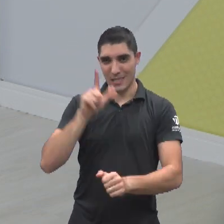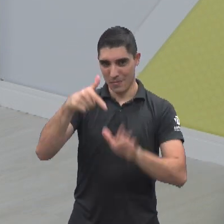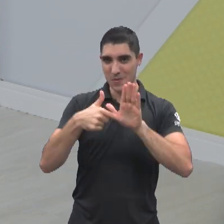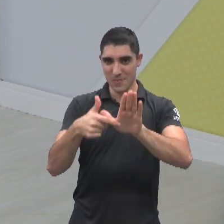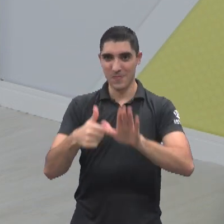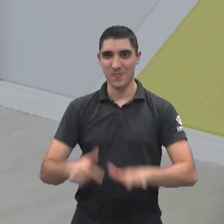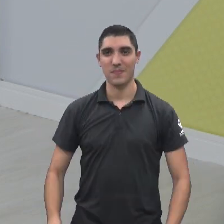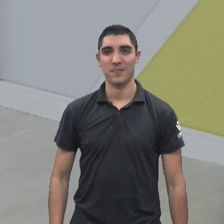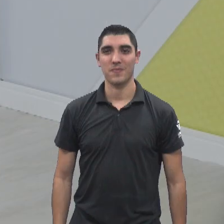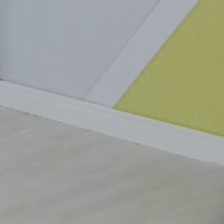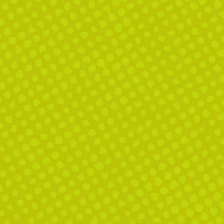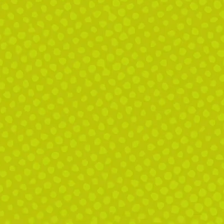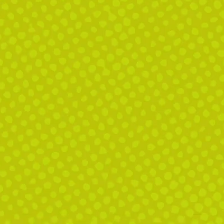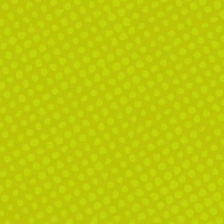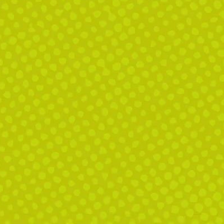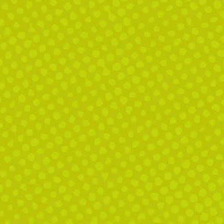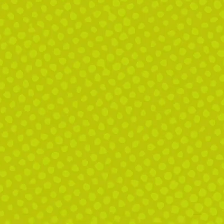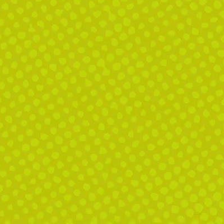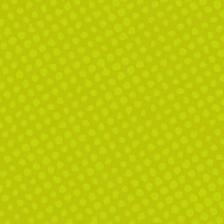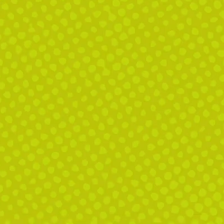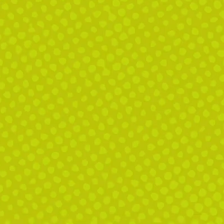voltamos.